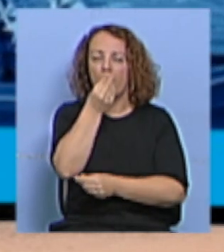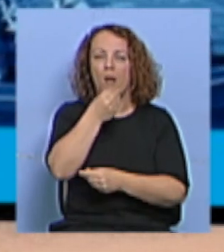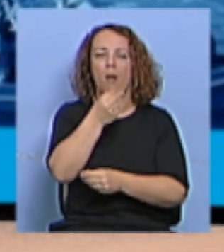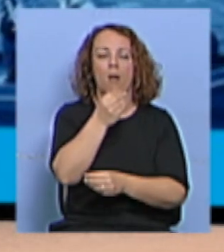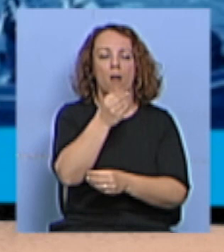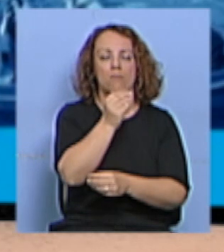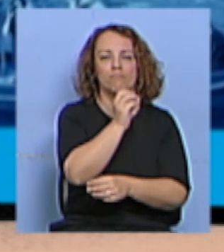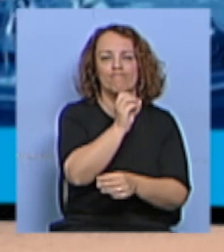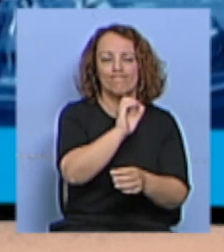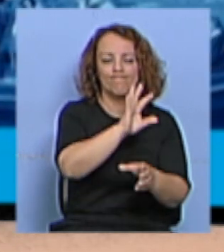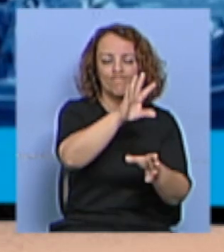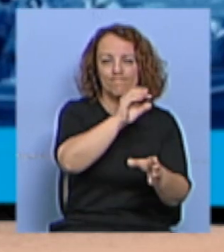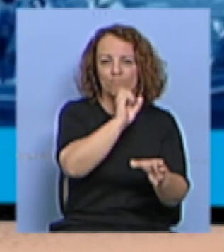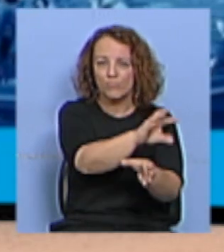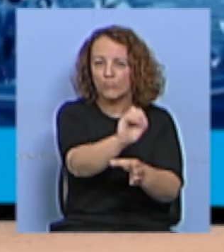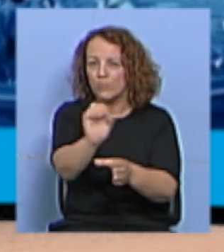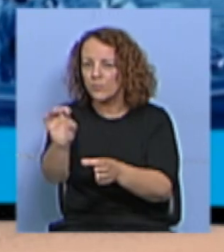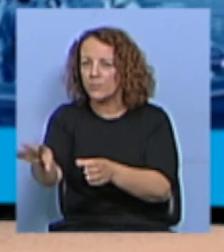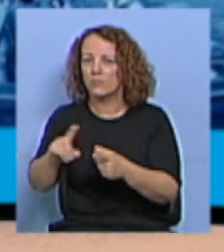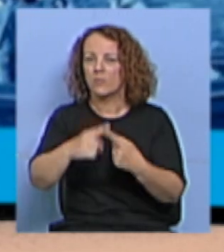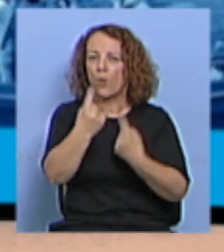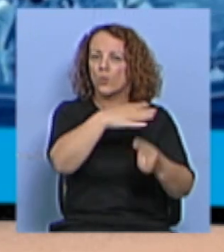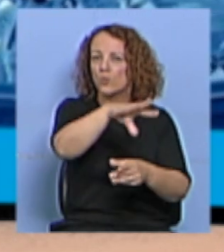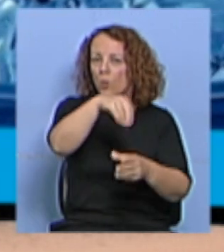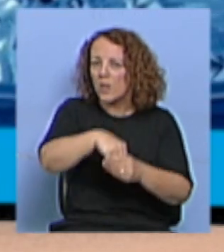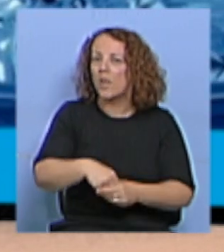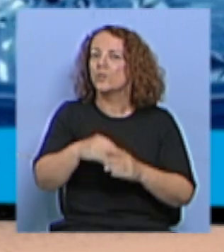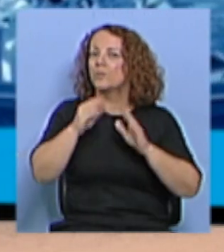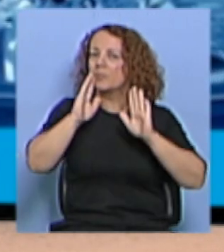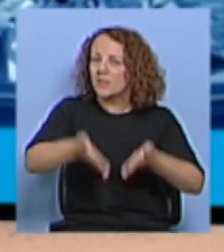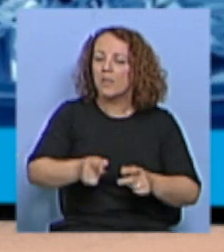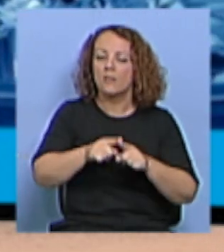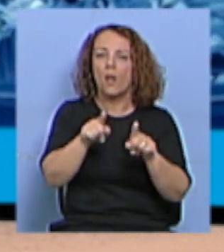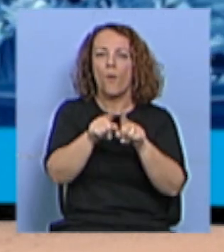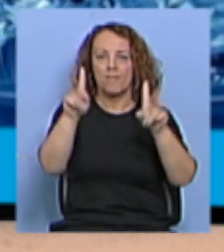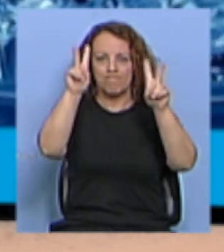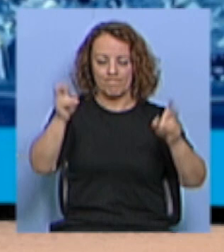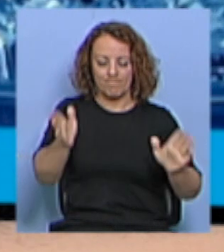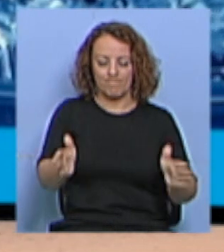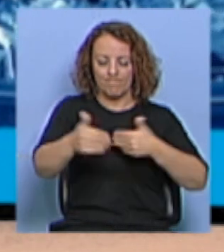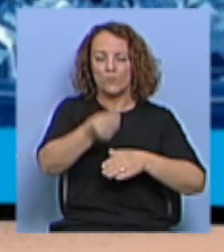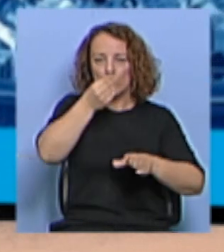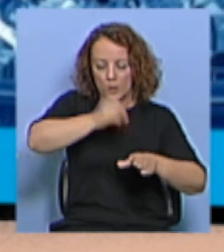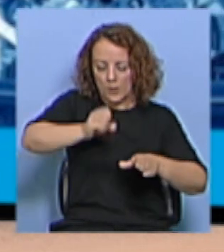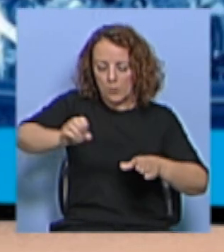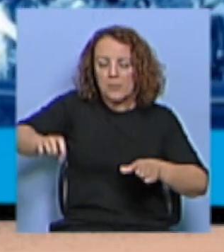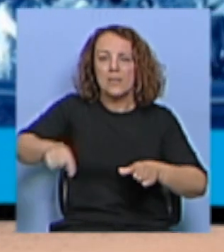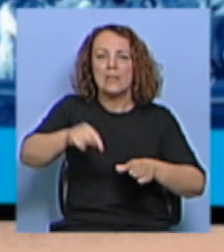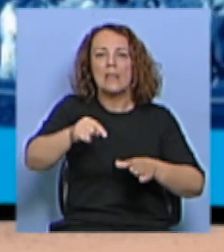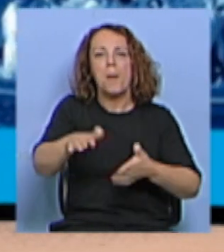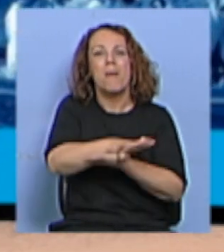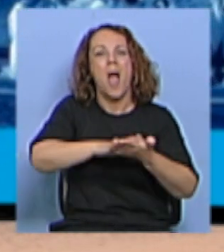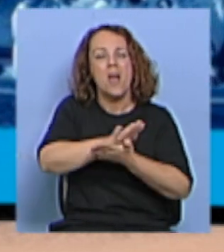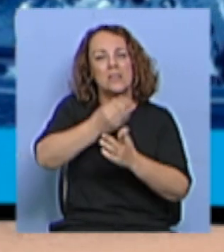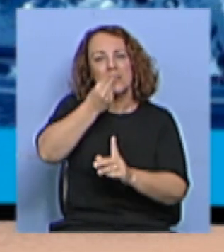alguns contextos vai ser necessária, o reforço de cestas básicas vai ser necessário e para isso é preciso que os Estados tenham liquidez e